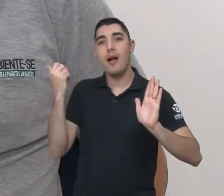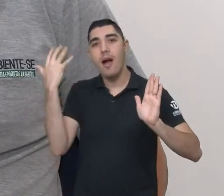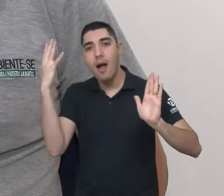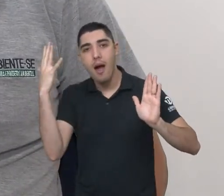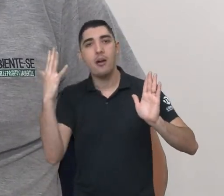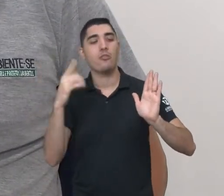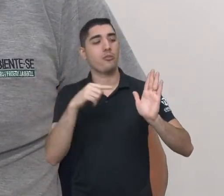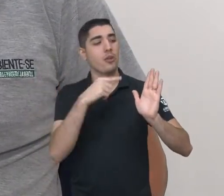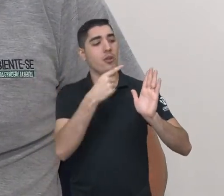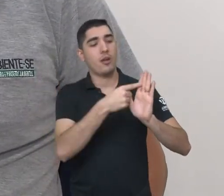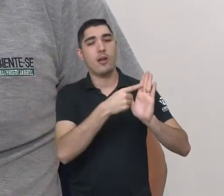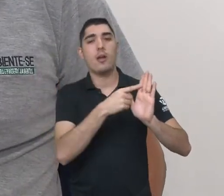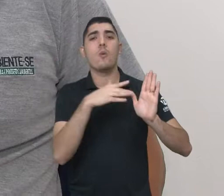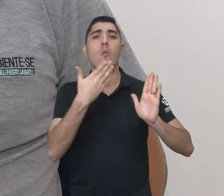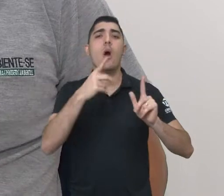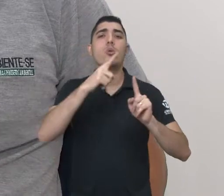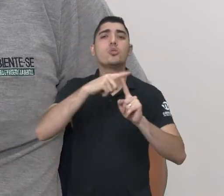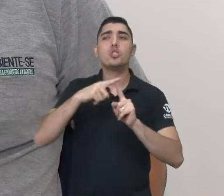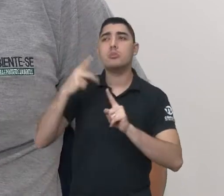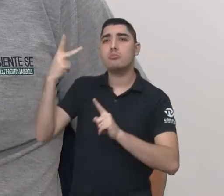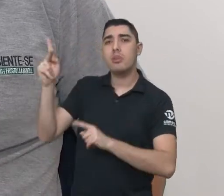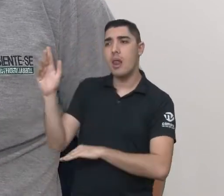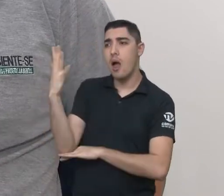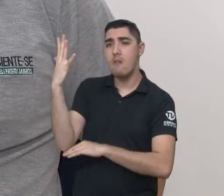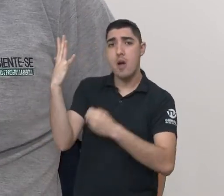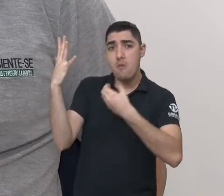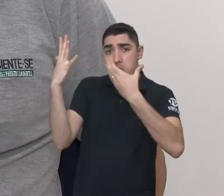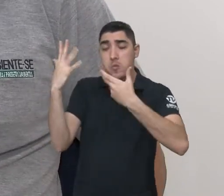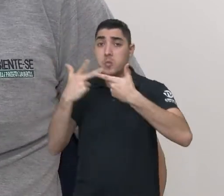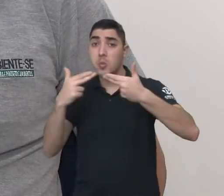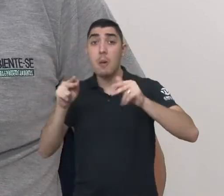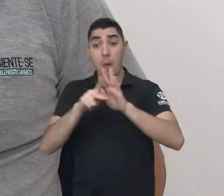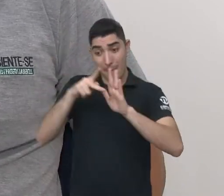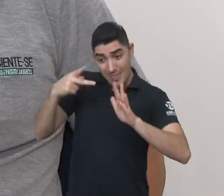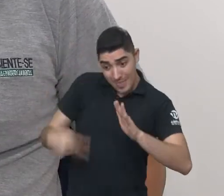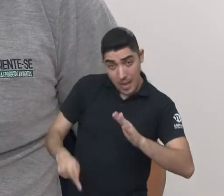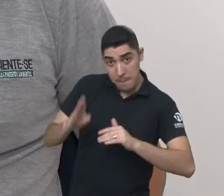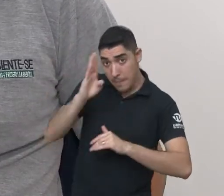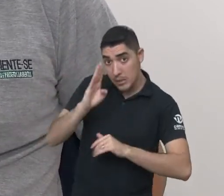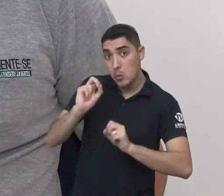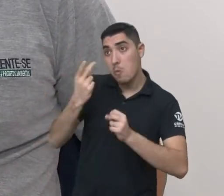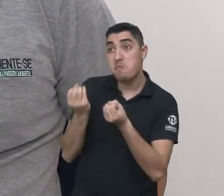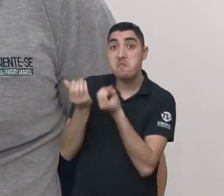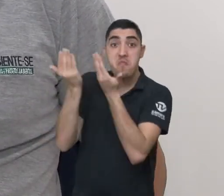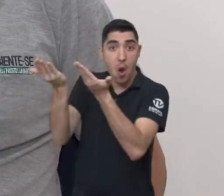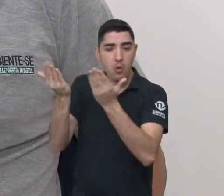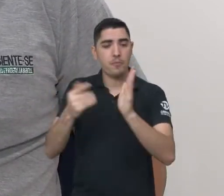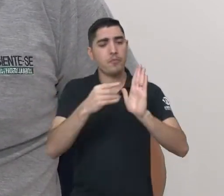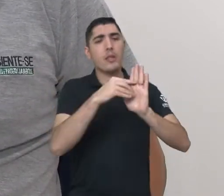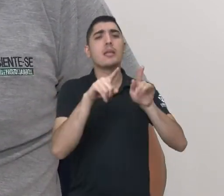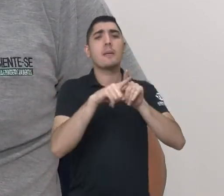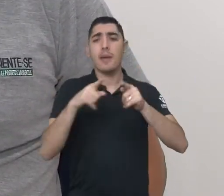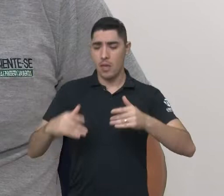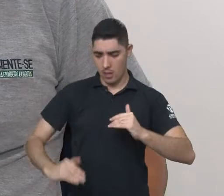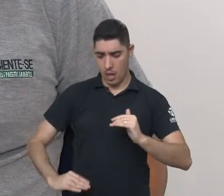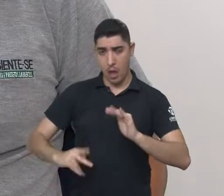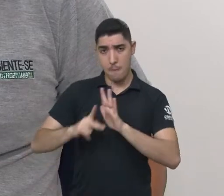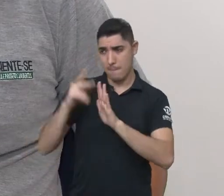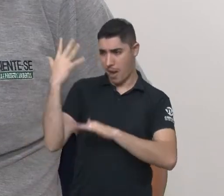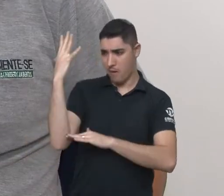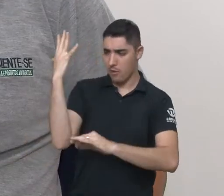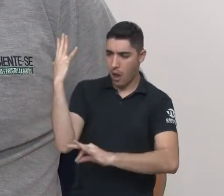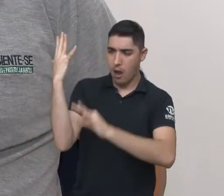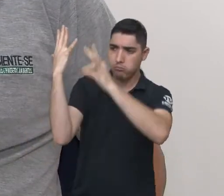científico e popular da espécie, né, o tipo de vegetação, se é nativa ou exótica, diâmetro da altura do